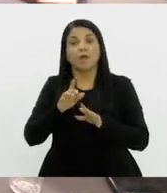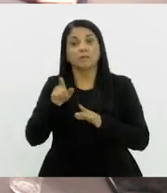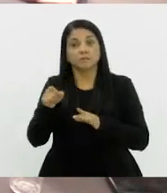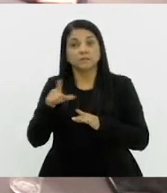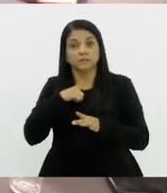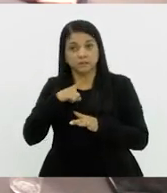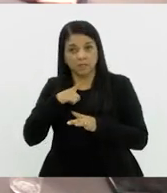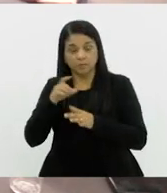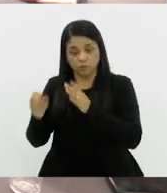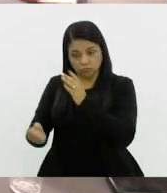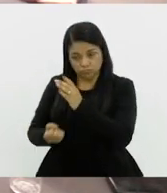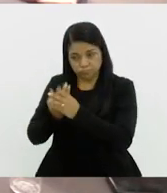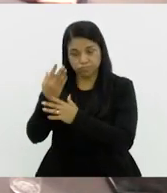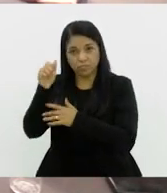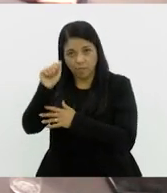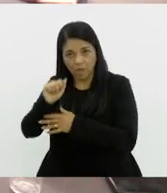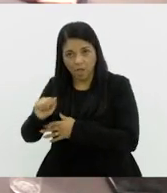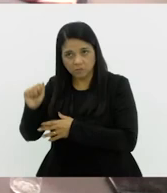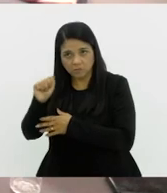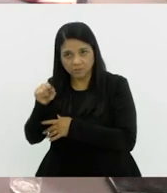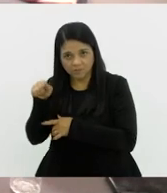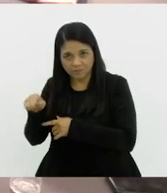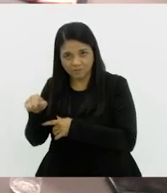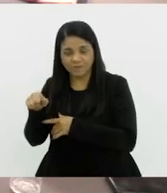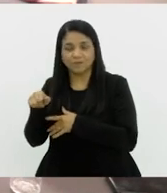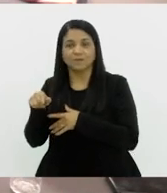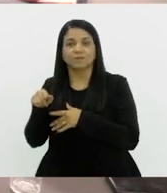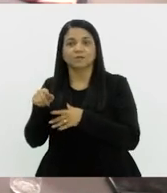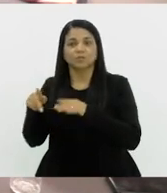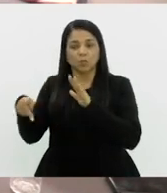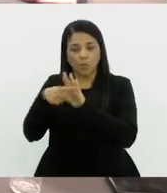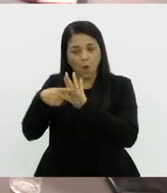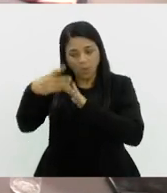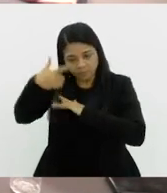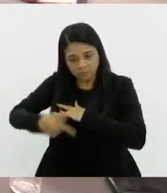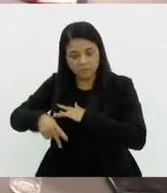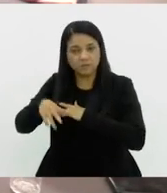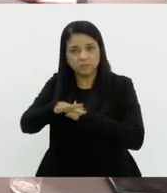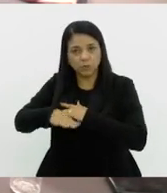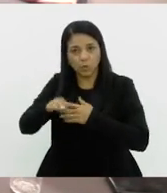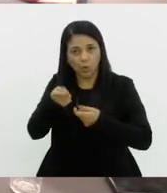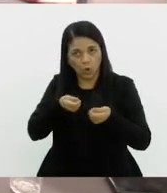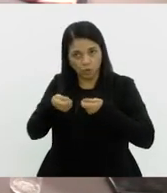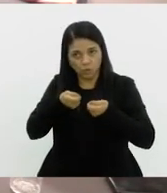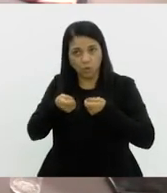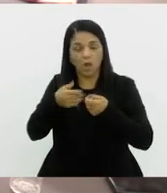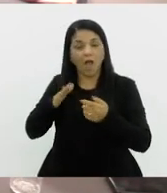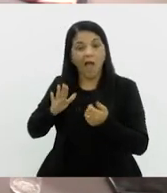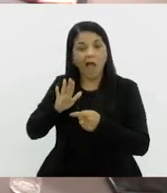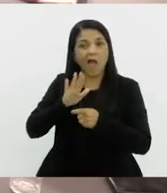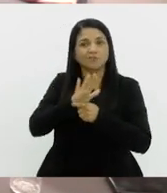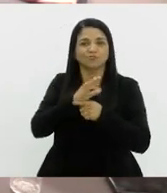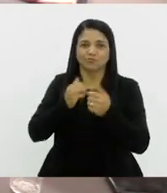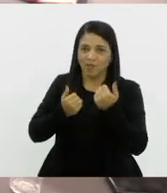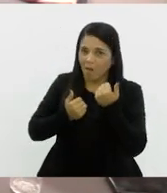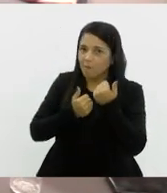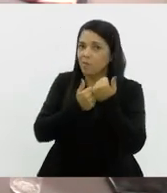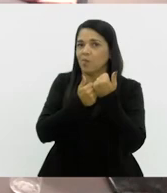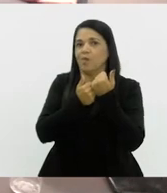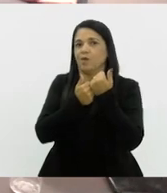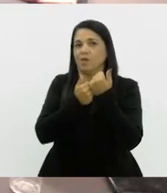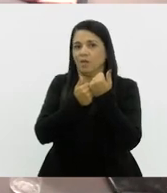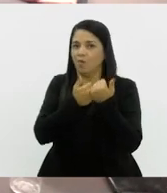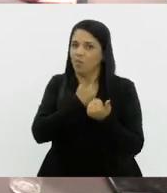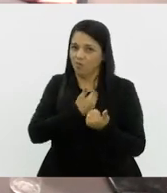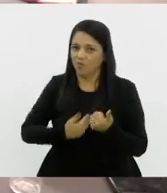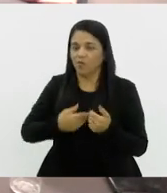nós temos um órgão, né, do próprio setor que controla, isso também ajuda, né, a fazer um